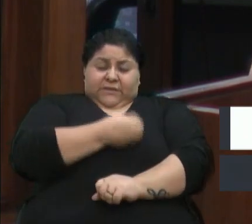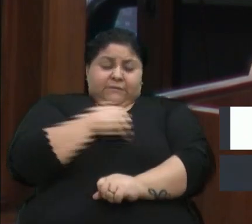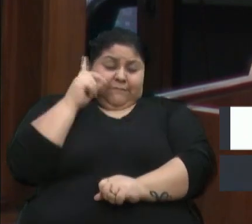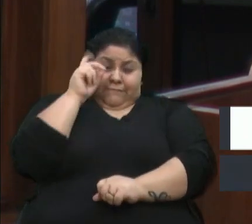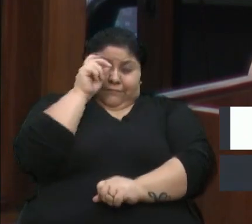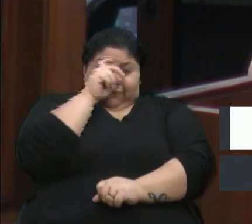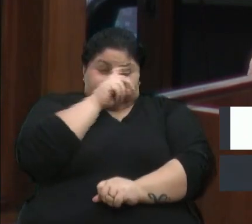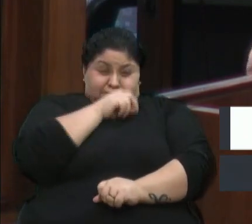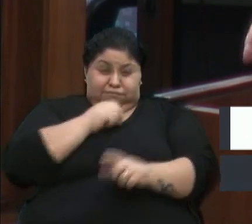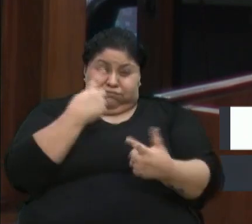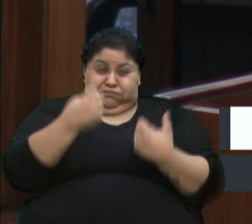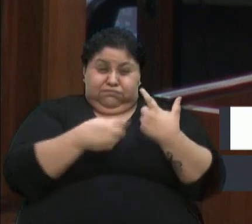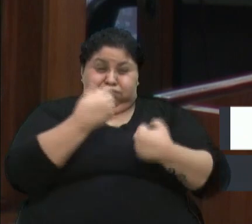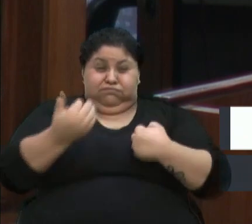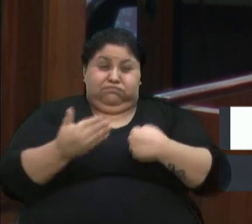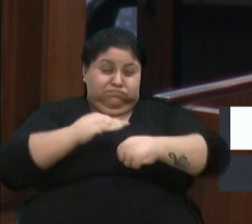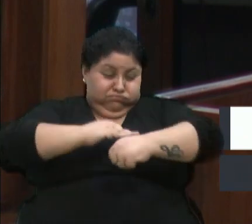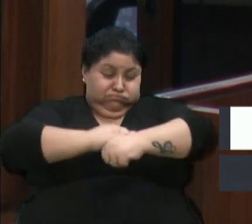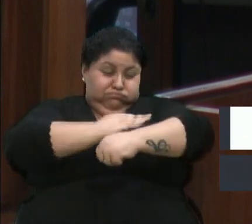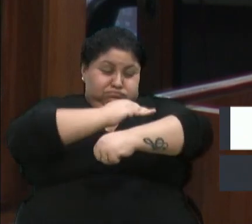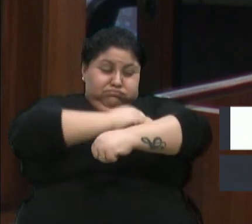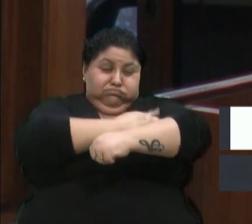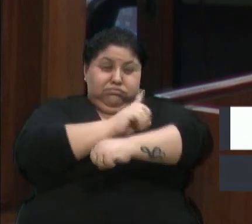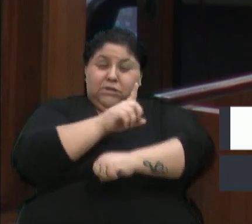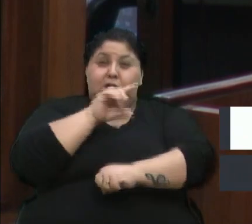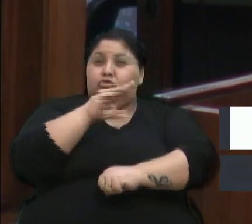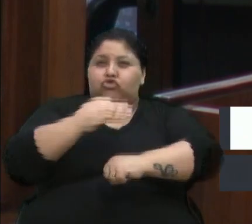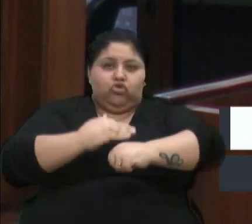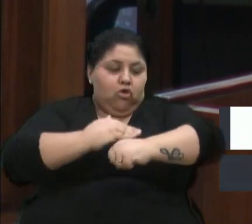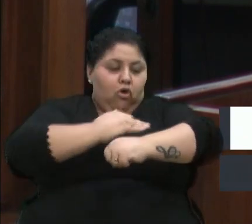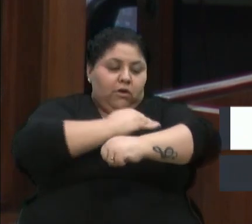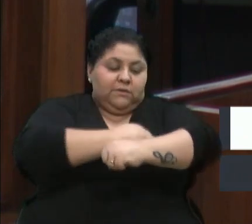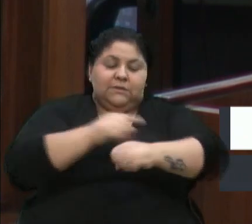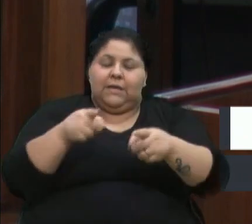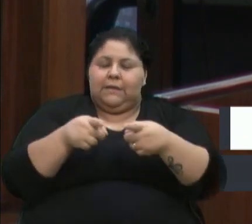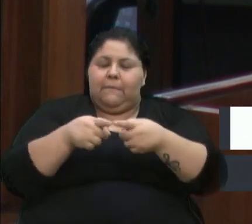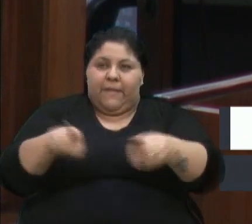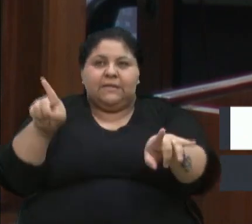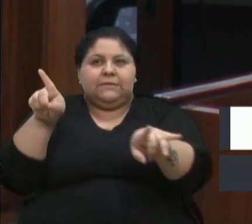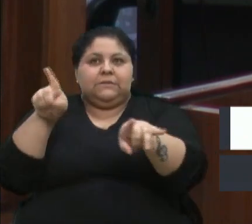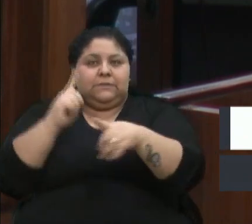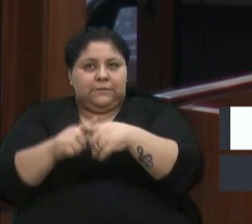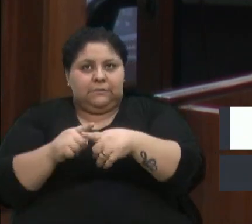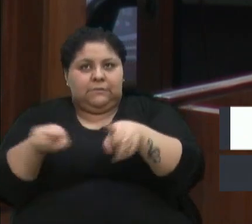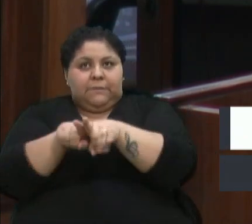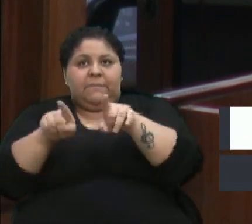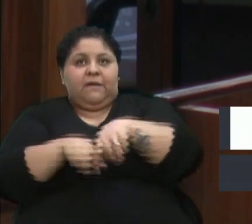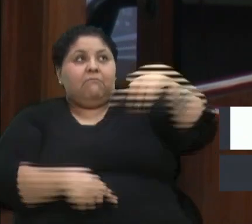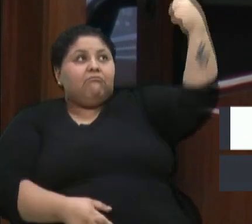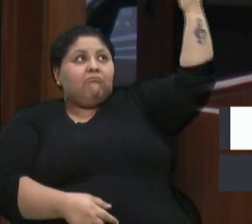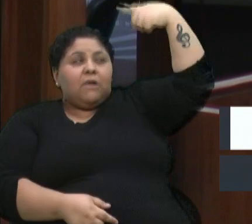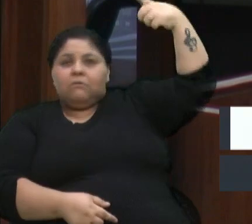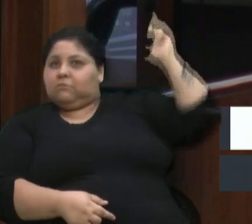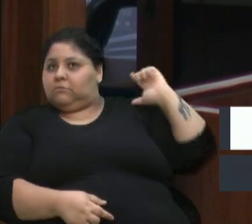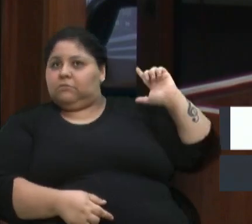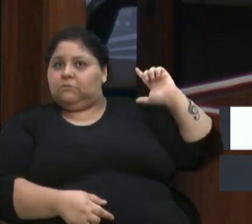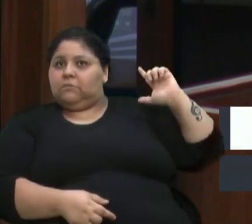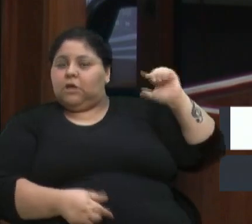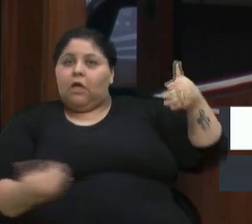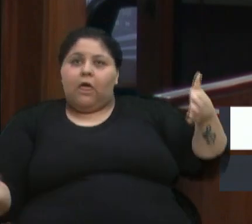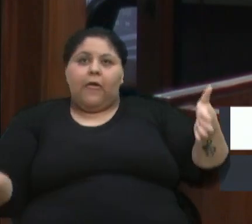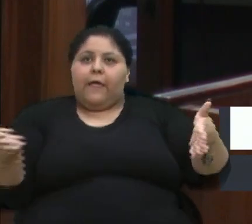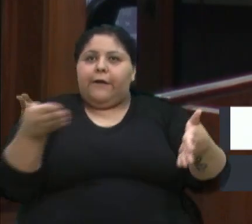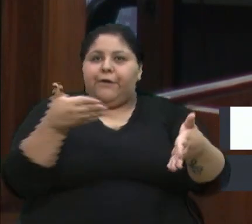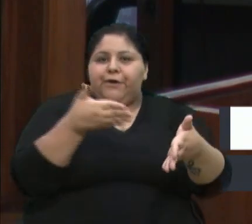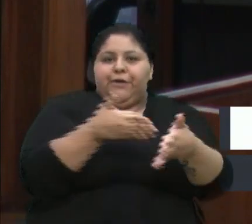calçadas e à noite não é só a questão da calçada, mas é a questão da iluminação também. Então, ninguém chega para correr uma prova de 5,